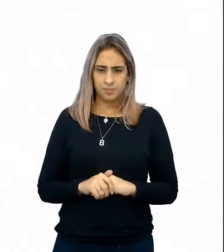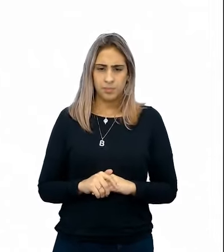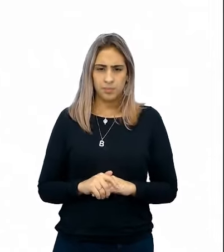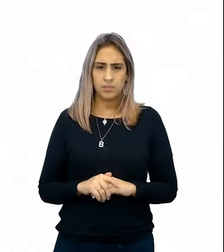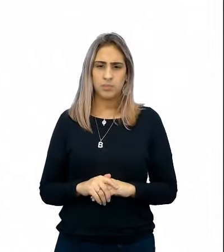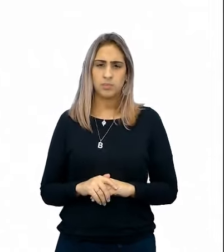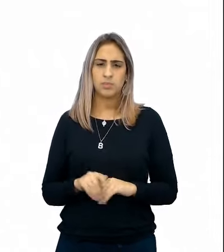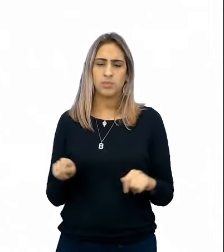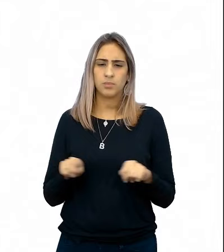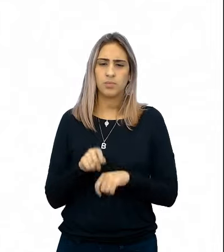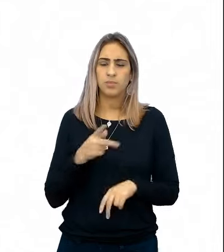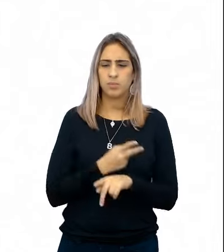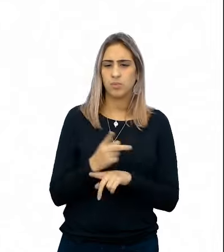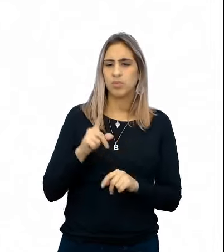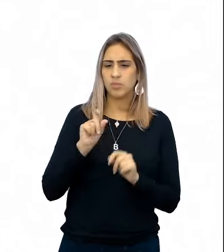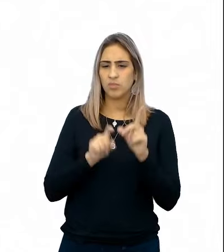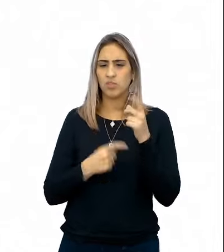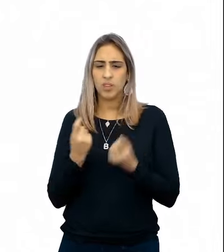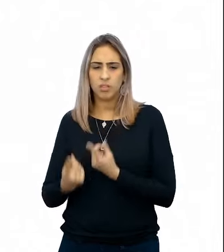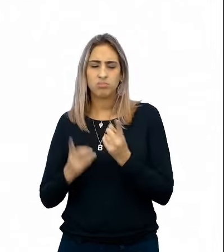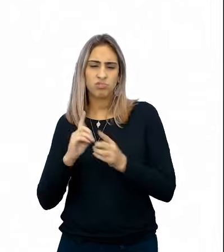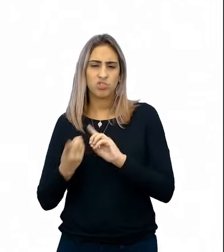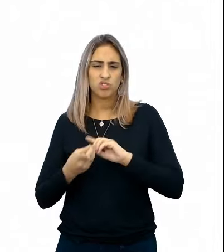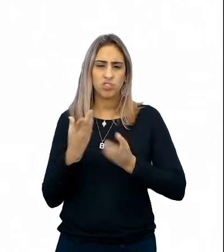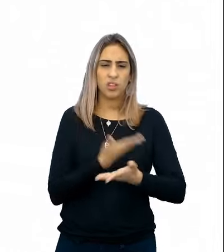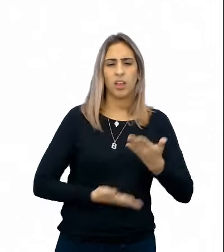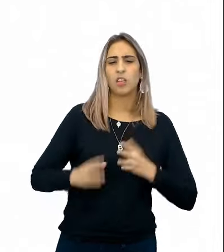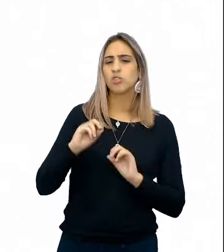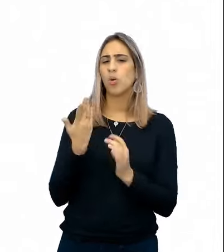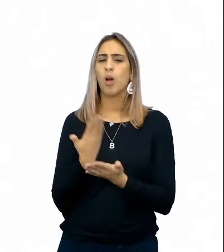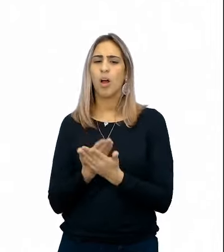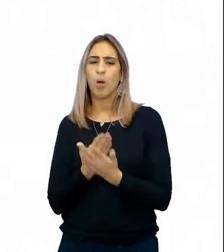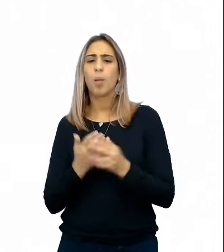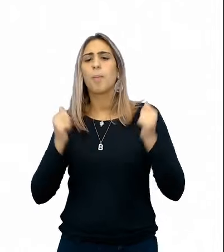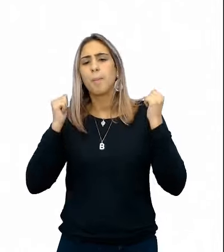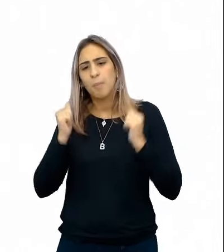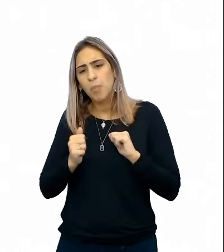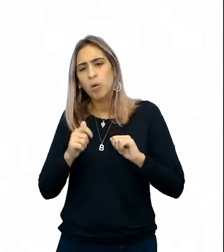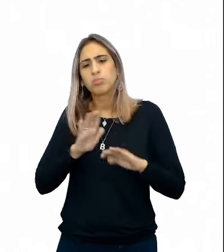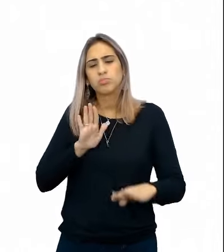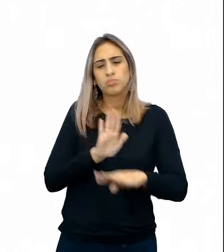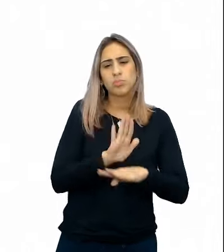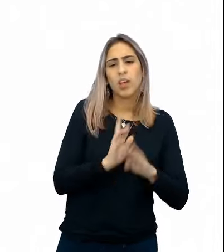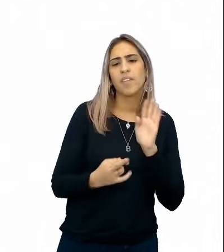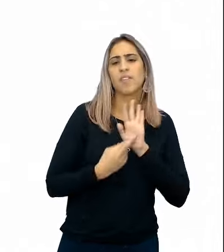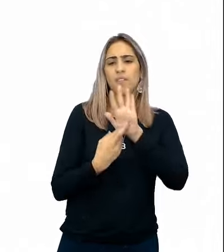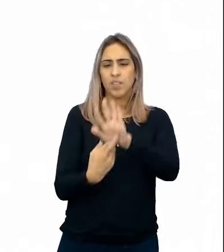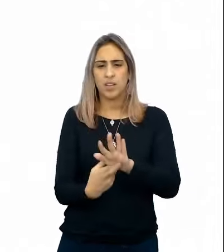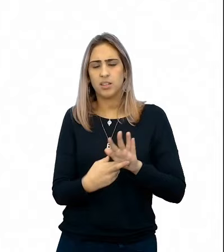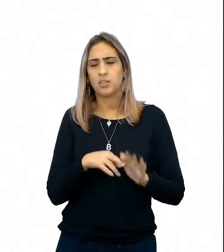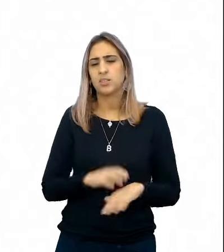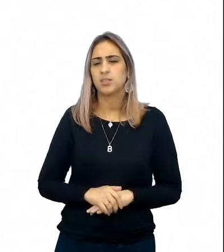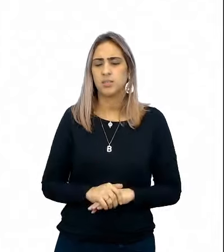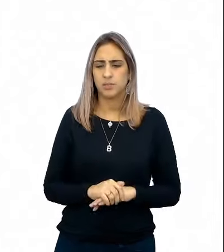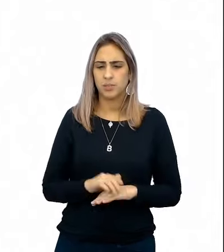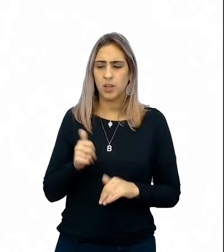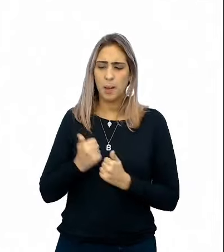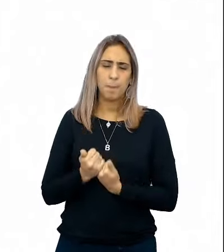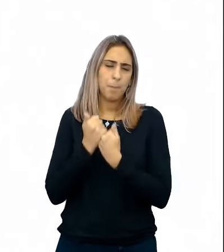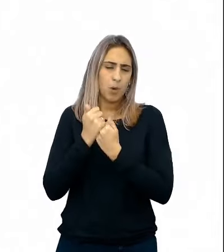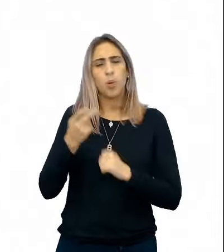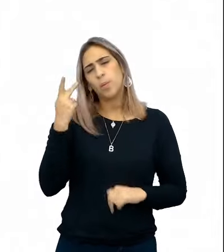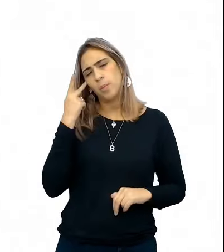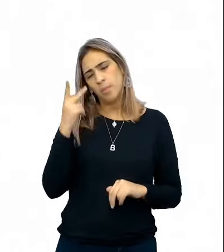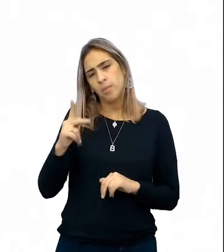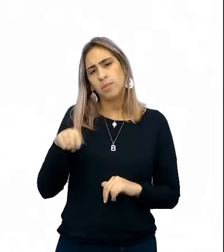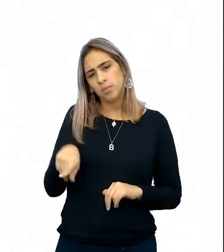há várias sequências didáticas ou aulas que podem servir de referência e mesmo de apoio para o seu